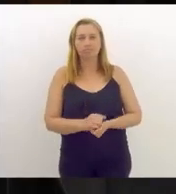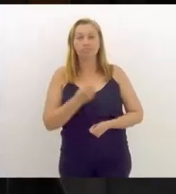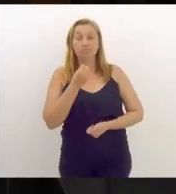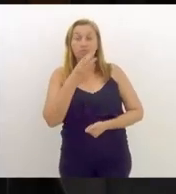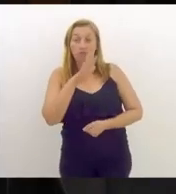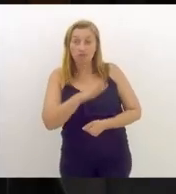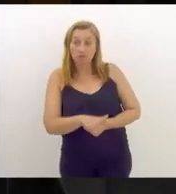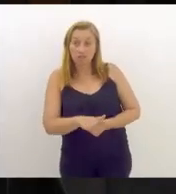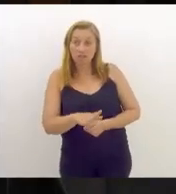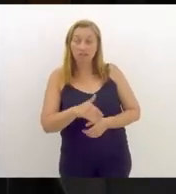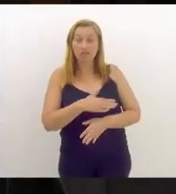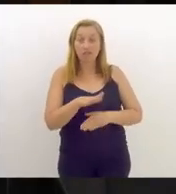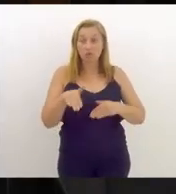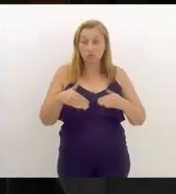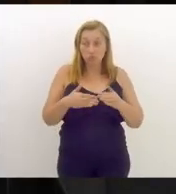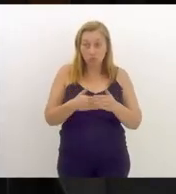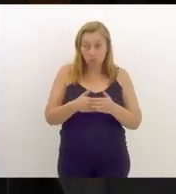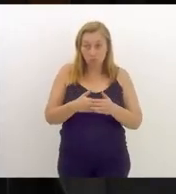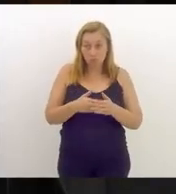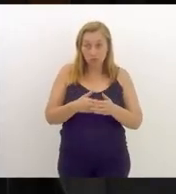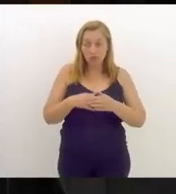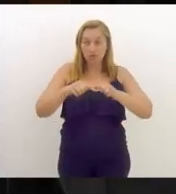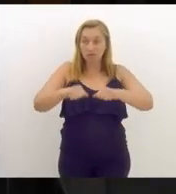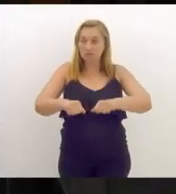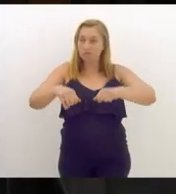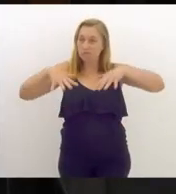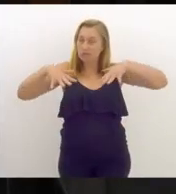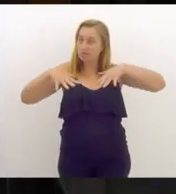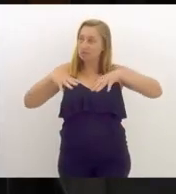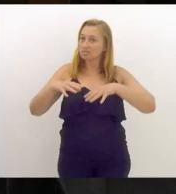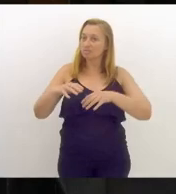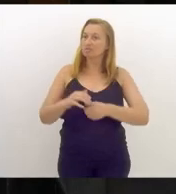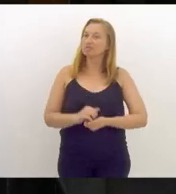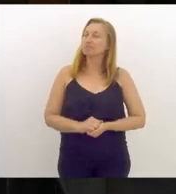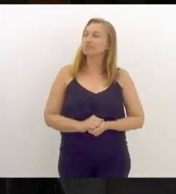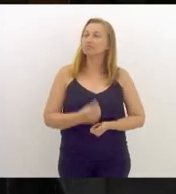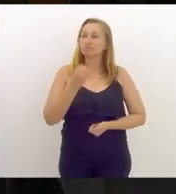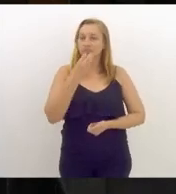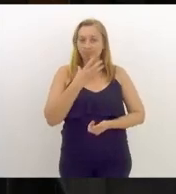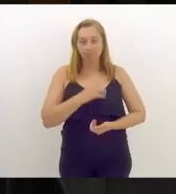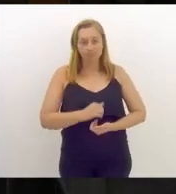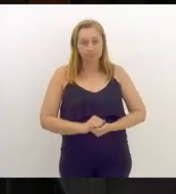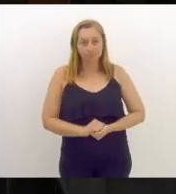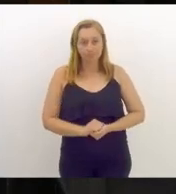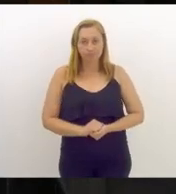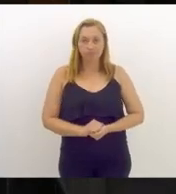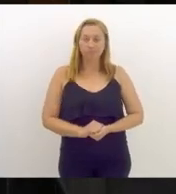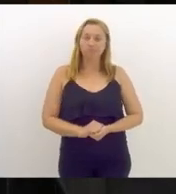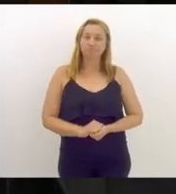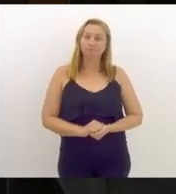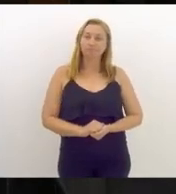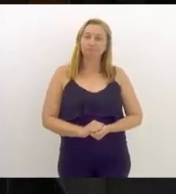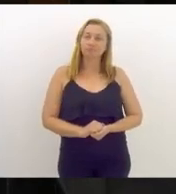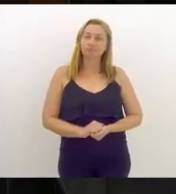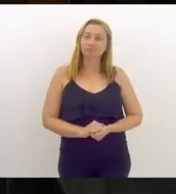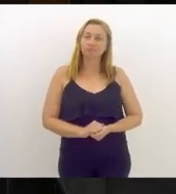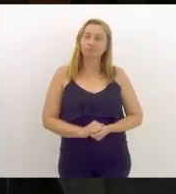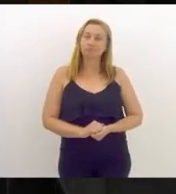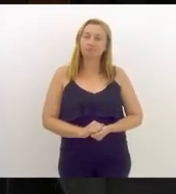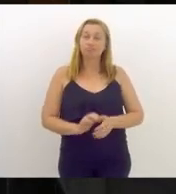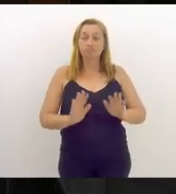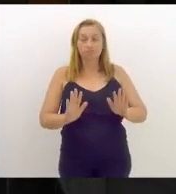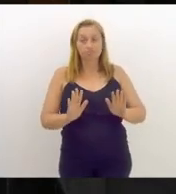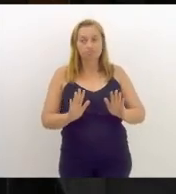a todos que estão nas galerias bom talvez ainda